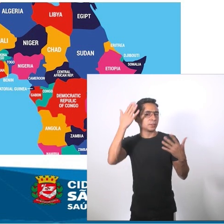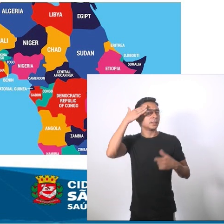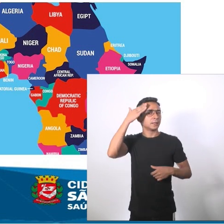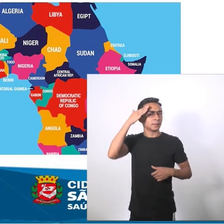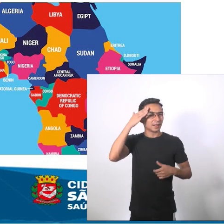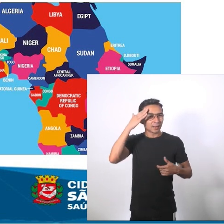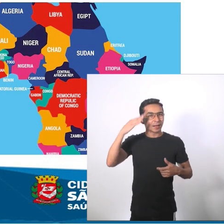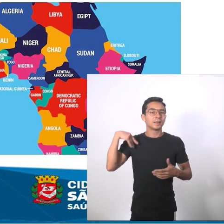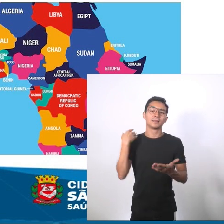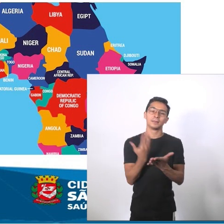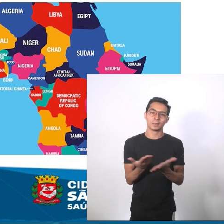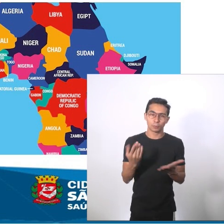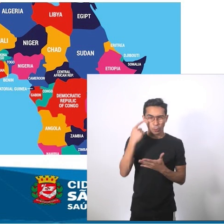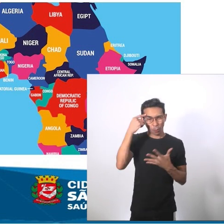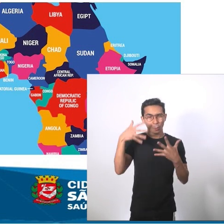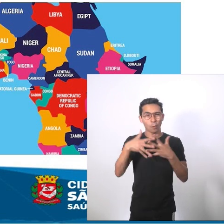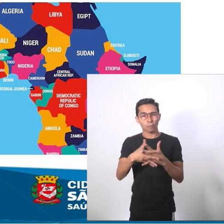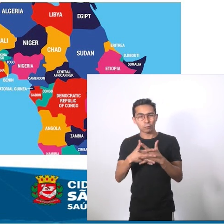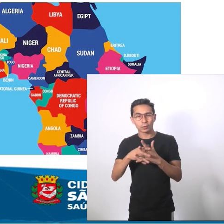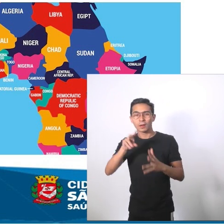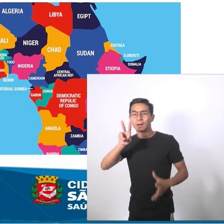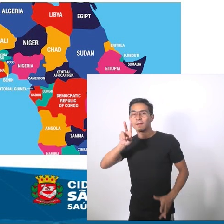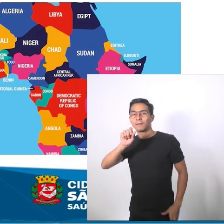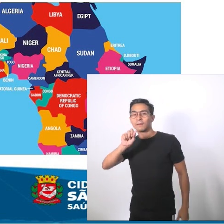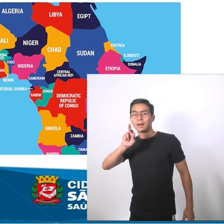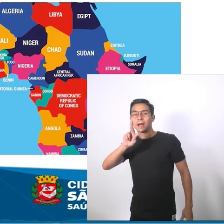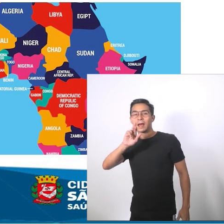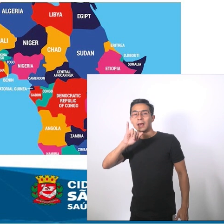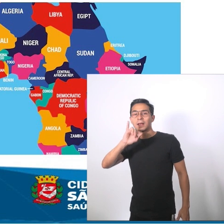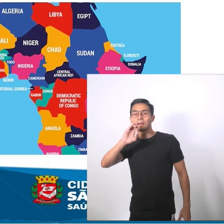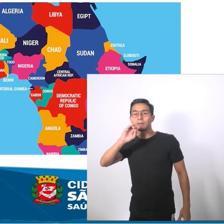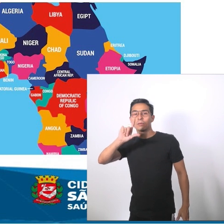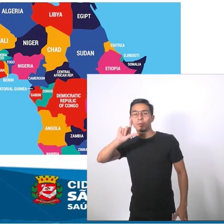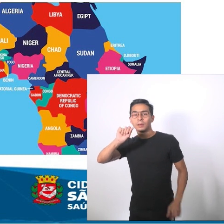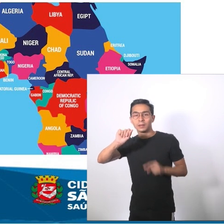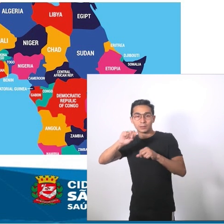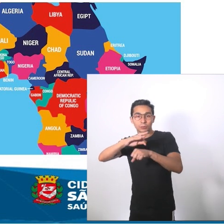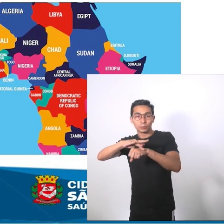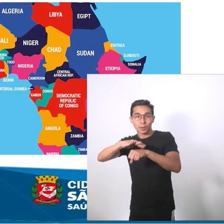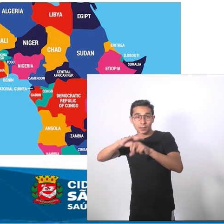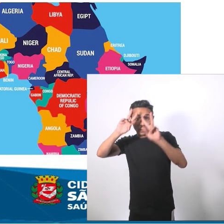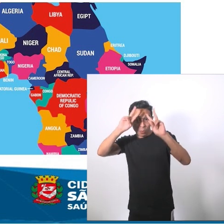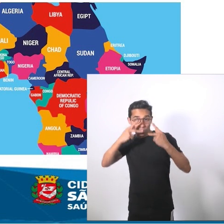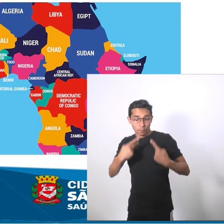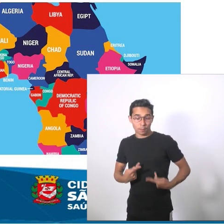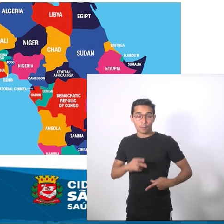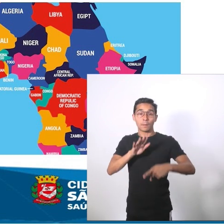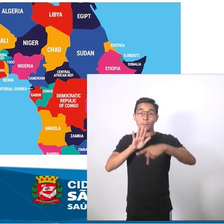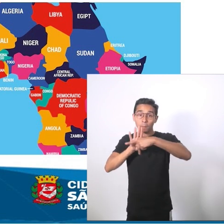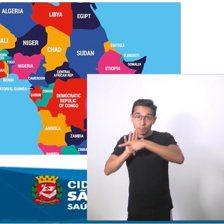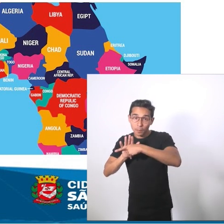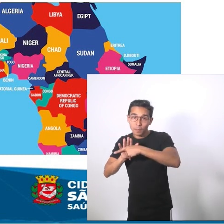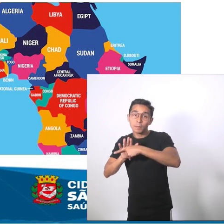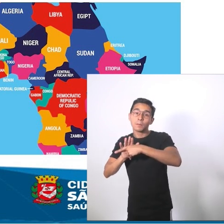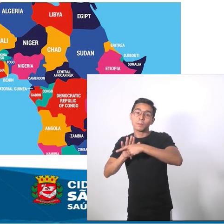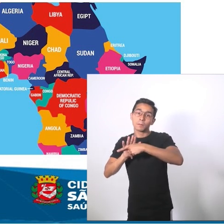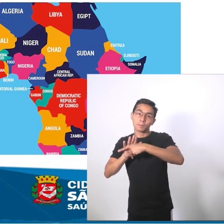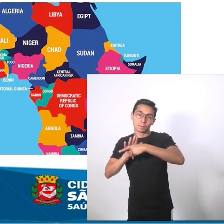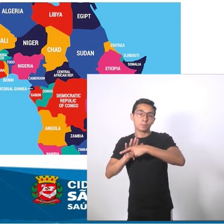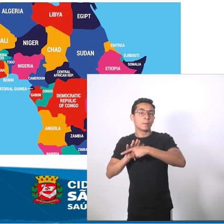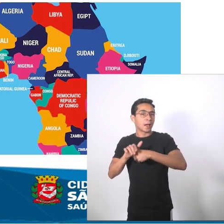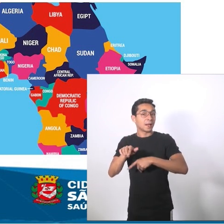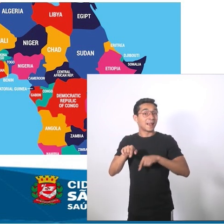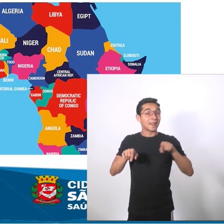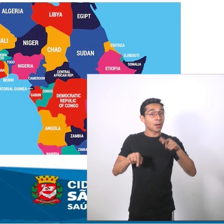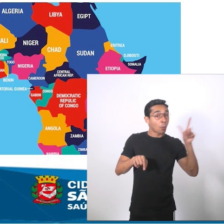pouco a confusão da varíola humana, que, embora vocês vão ver, é uma parente, né, de uma forma bem simples, a